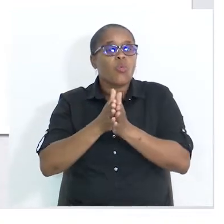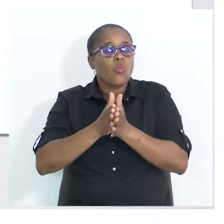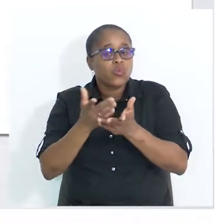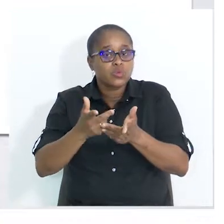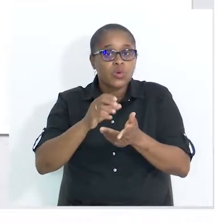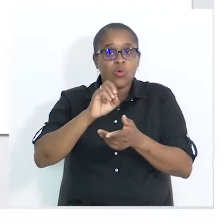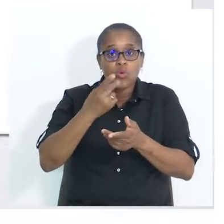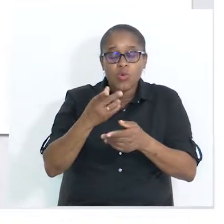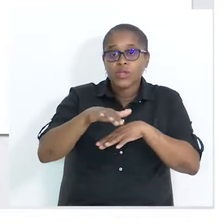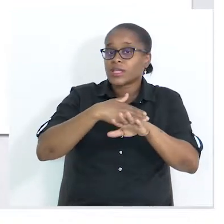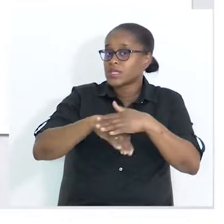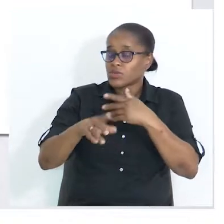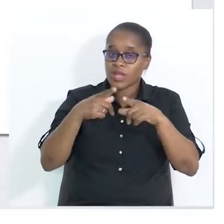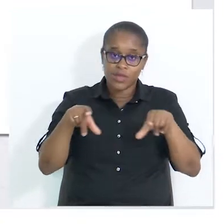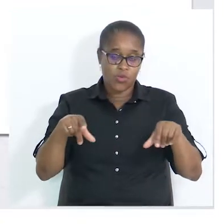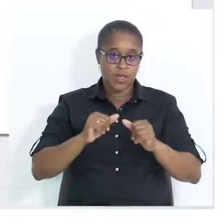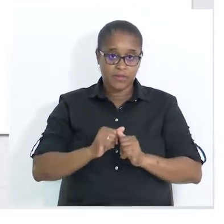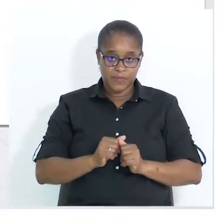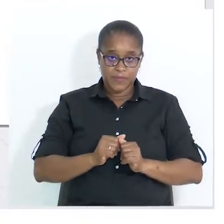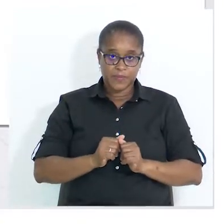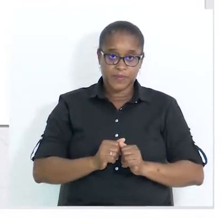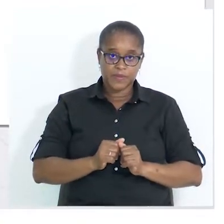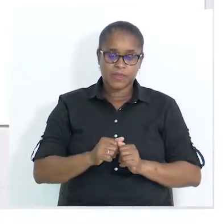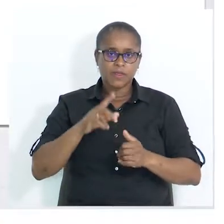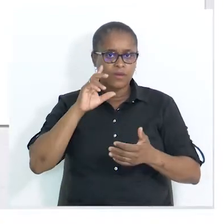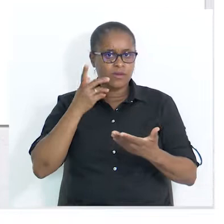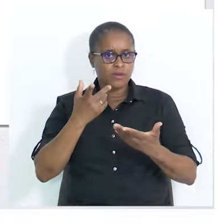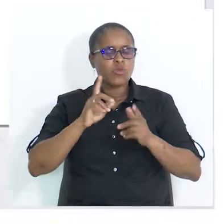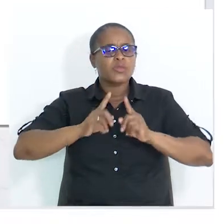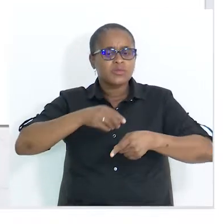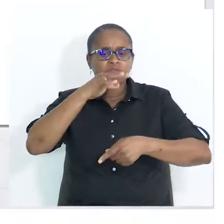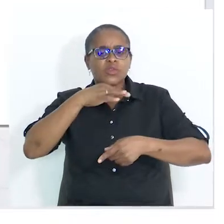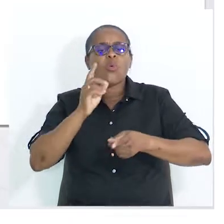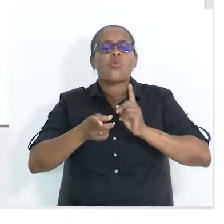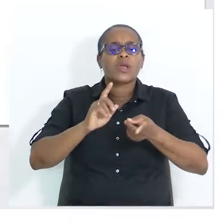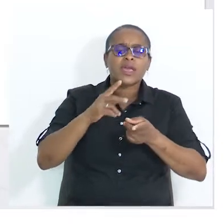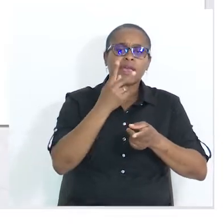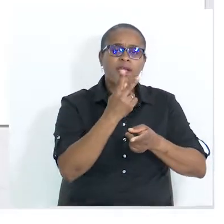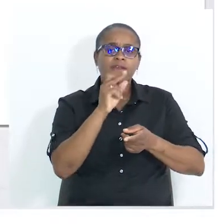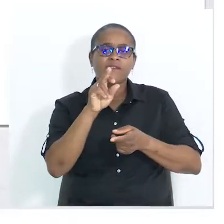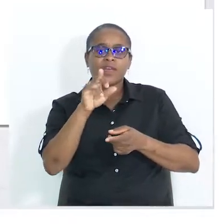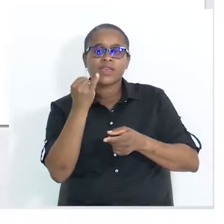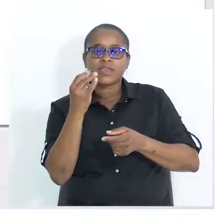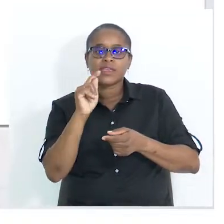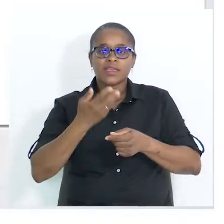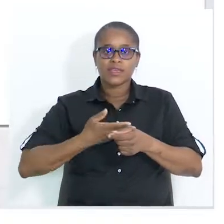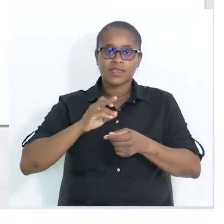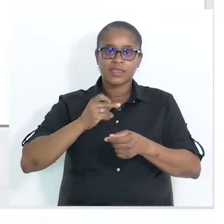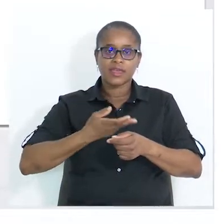uso ou então na realização da língua. Comecemos por dizer o que é isso de variedade